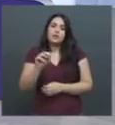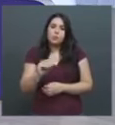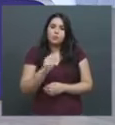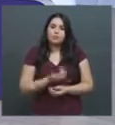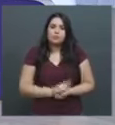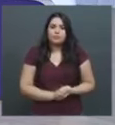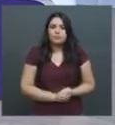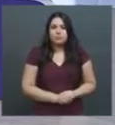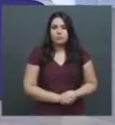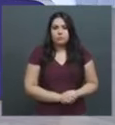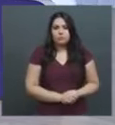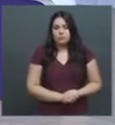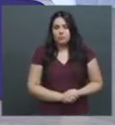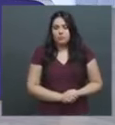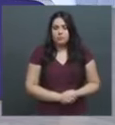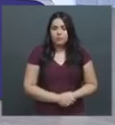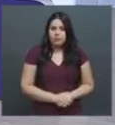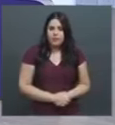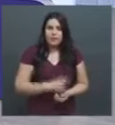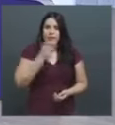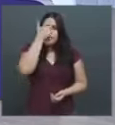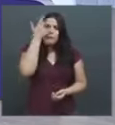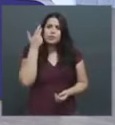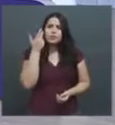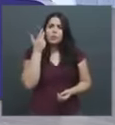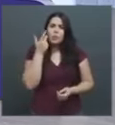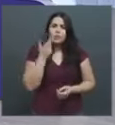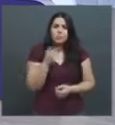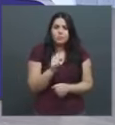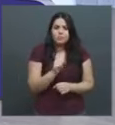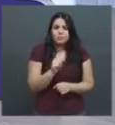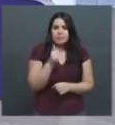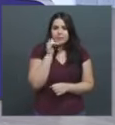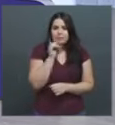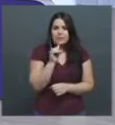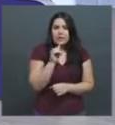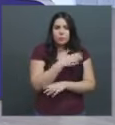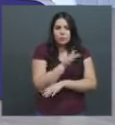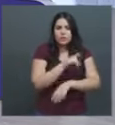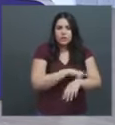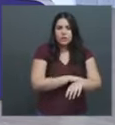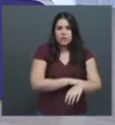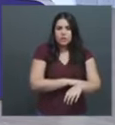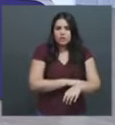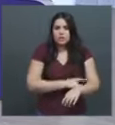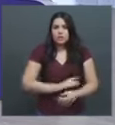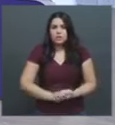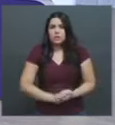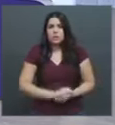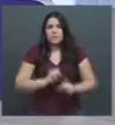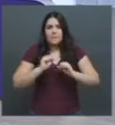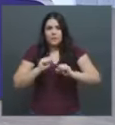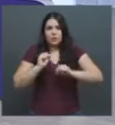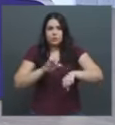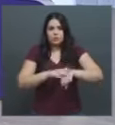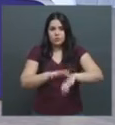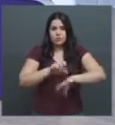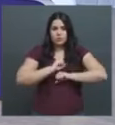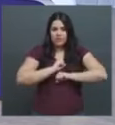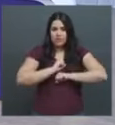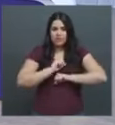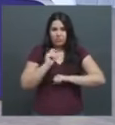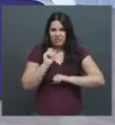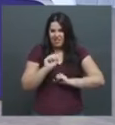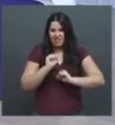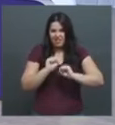E doutora, nesse caso da pessoa também segurar a hora de ir ao banheiro, a hora certa, isso pode causar também infecção urinária? Ah, exatamente.